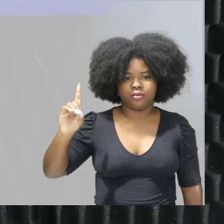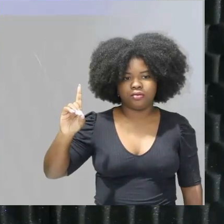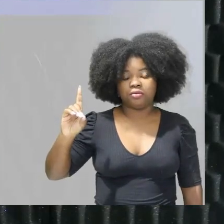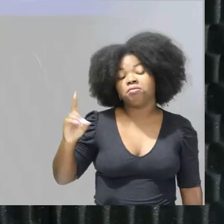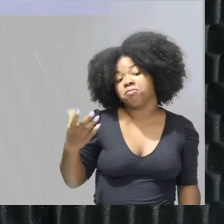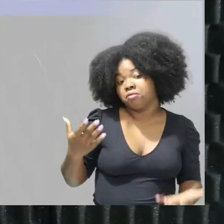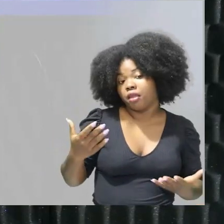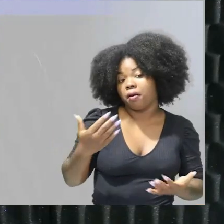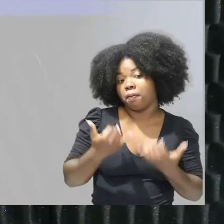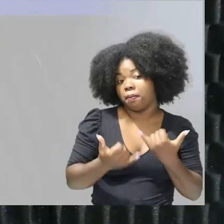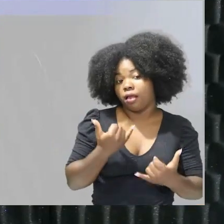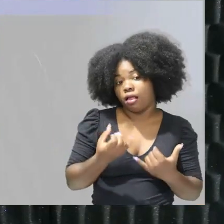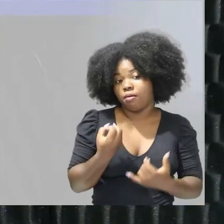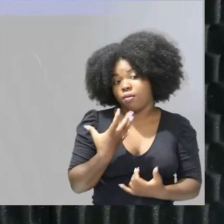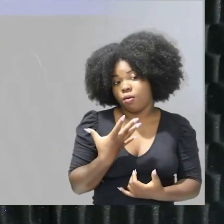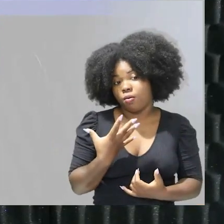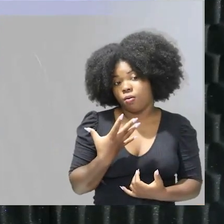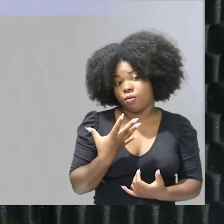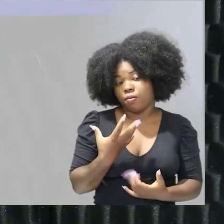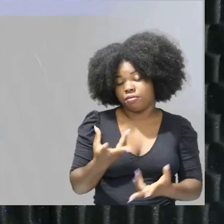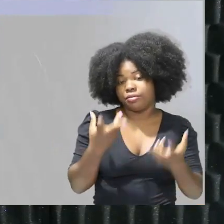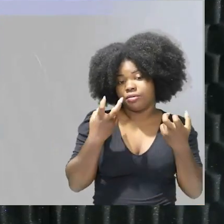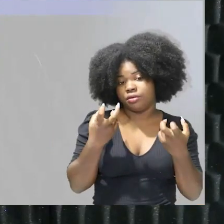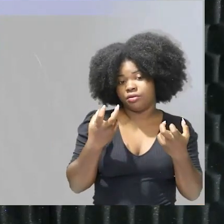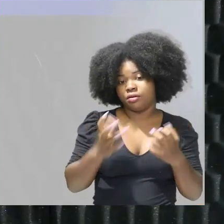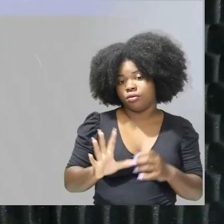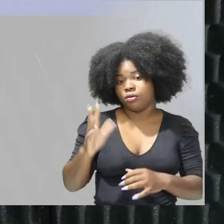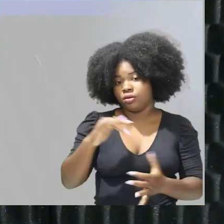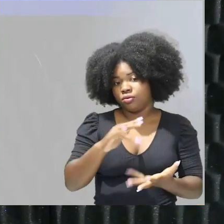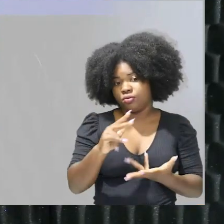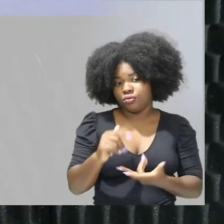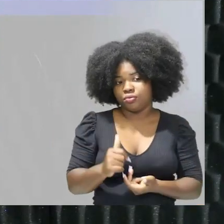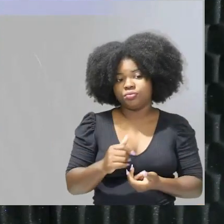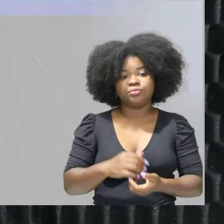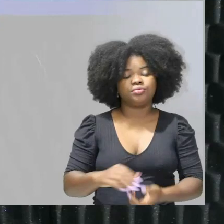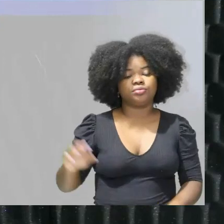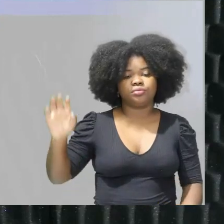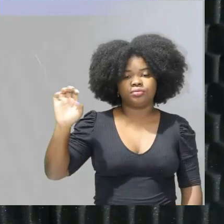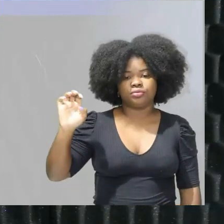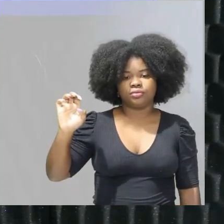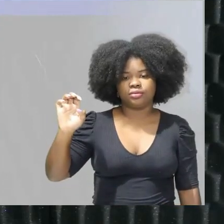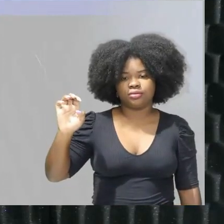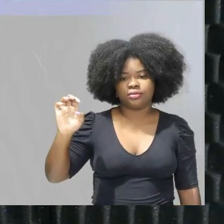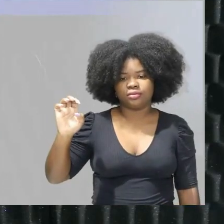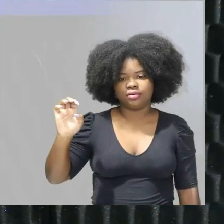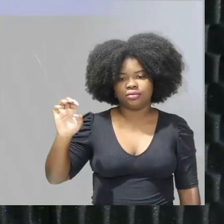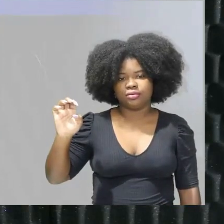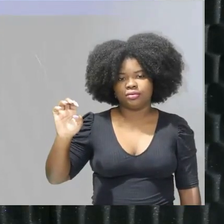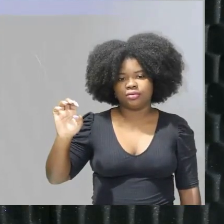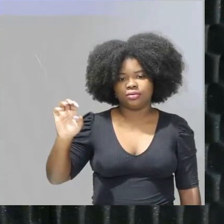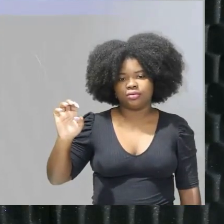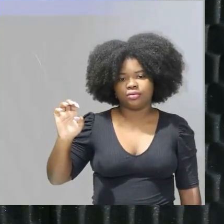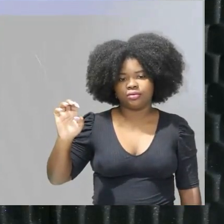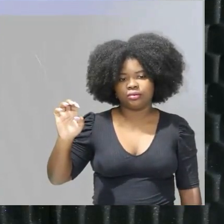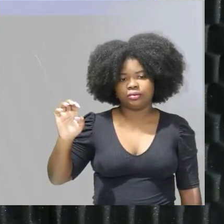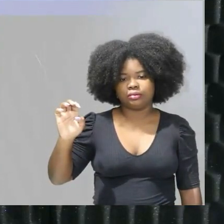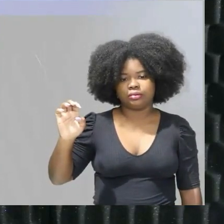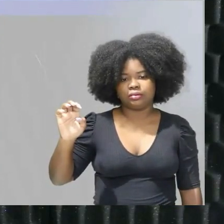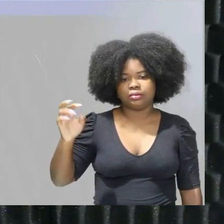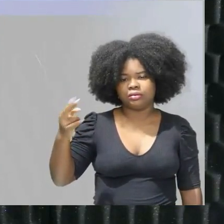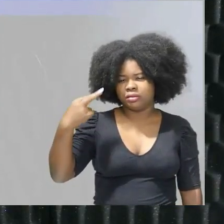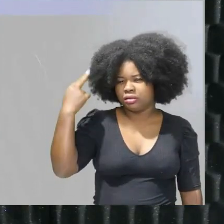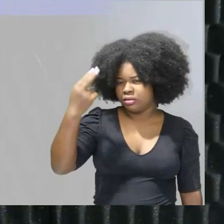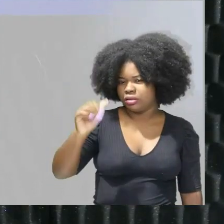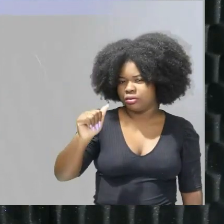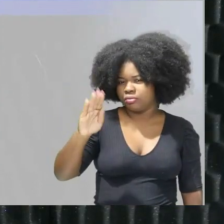melhor percepção fenômenos do mundo saca o desenvolvimento do raciocínio abstrato bom raciocínio